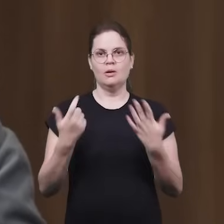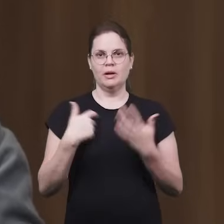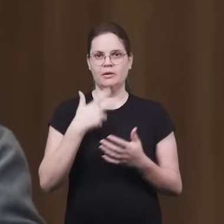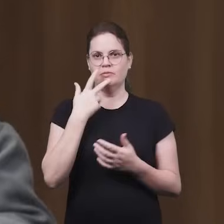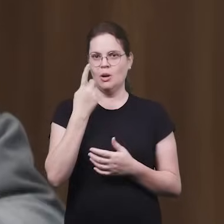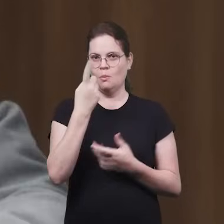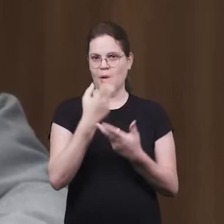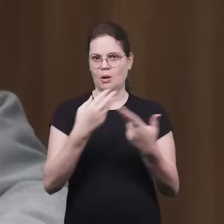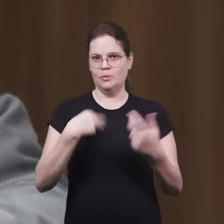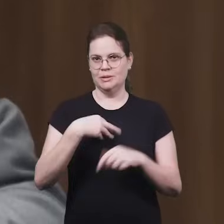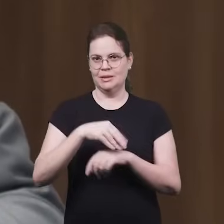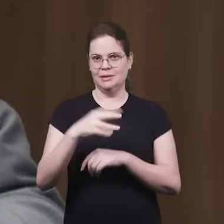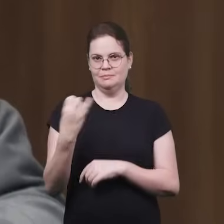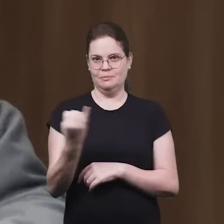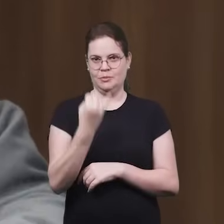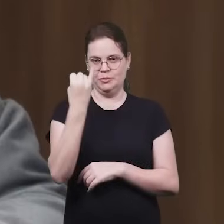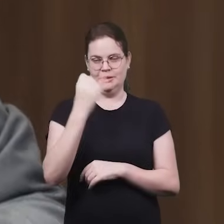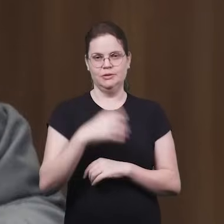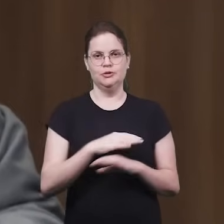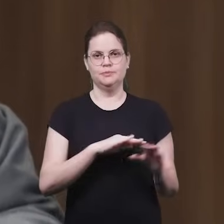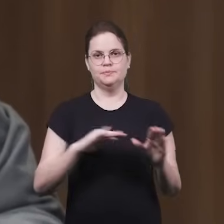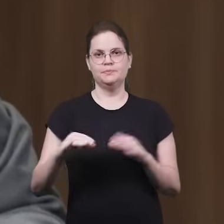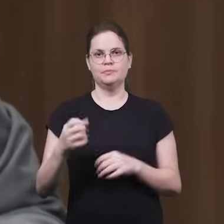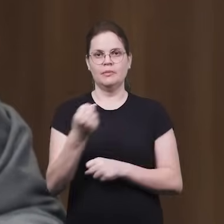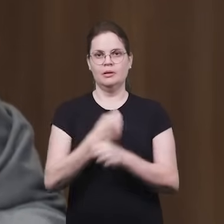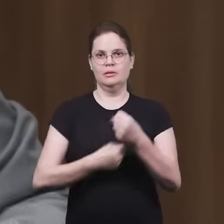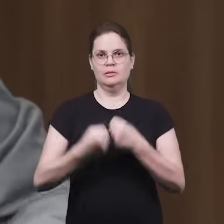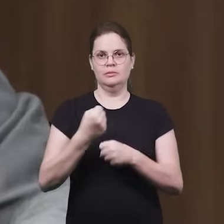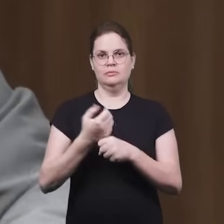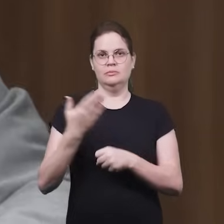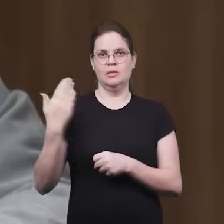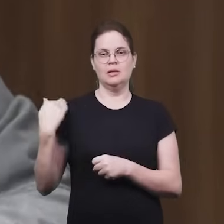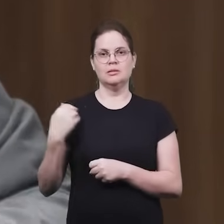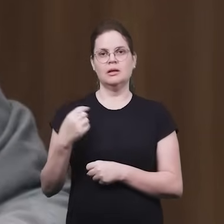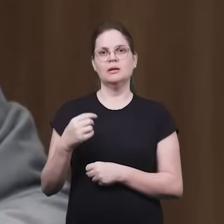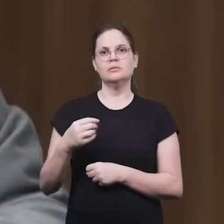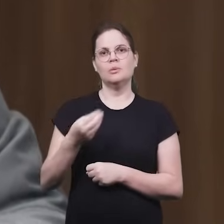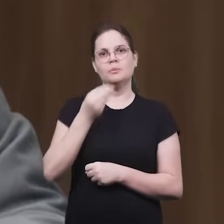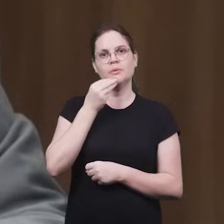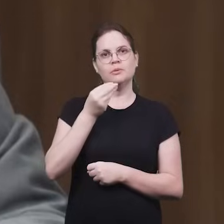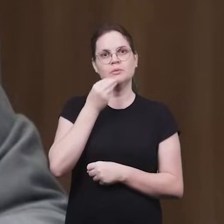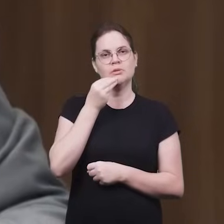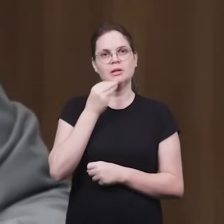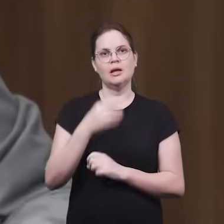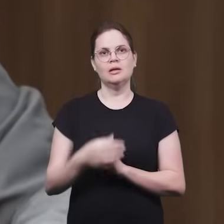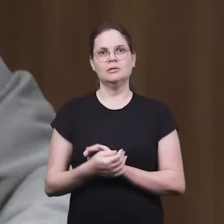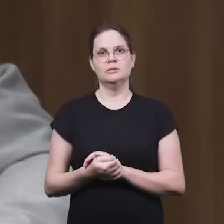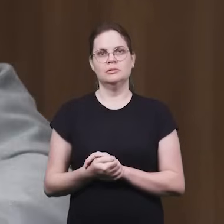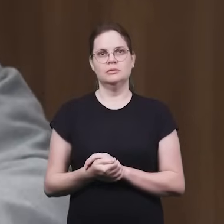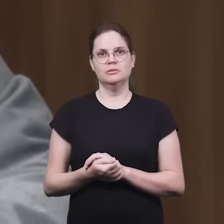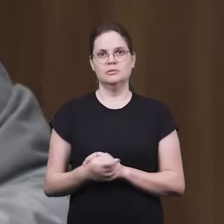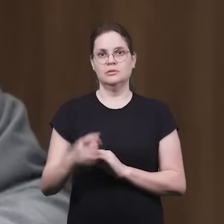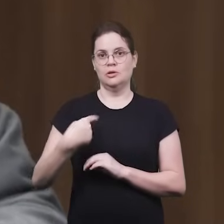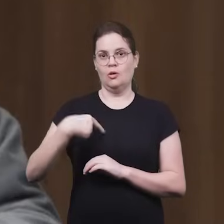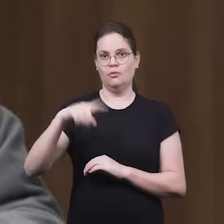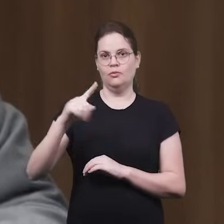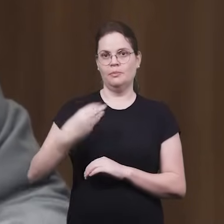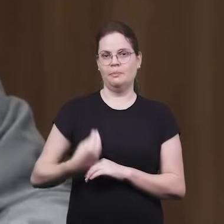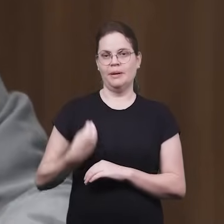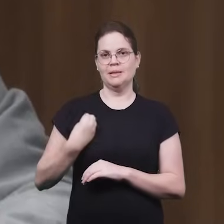saberem. No ano passado, eu tive a oportunidade de participar do maior